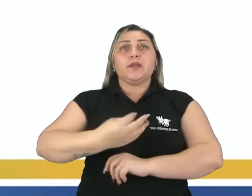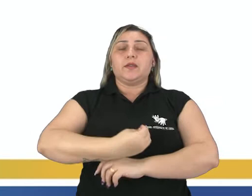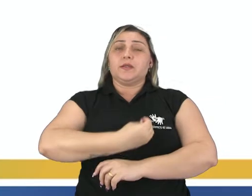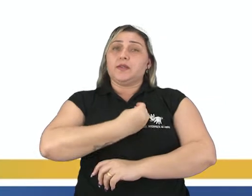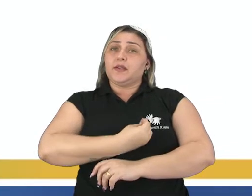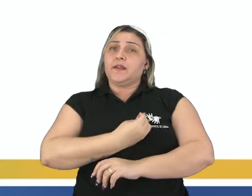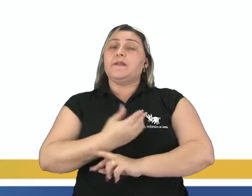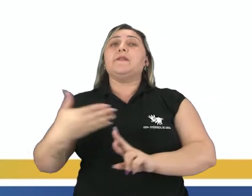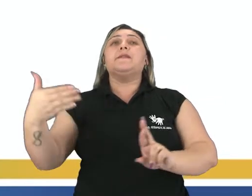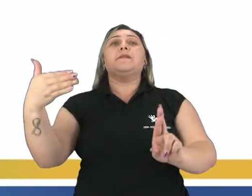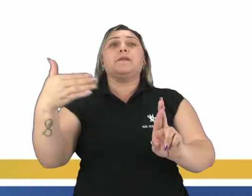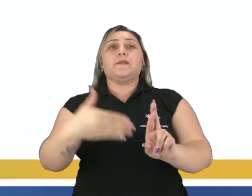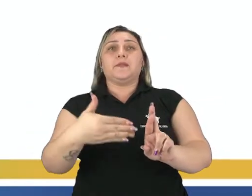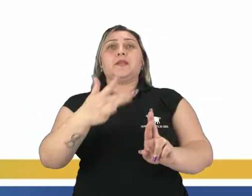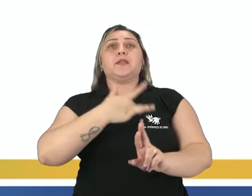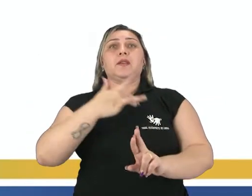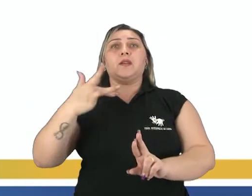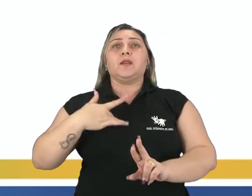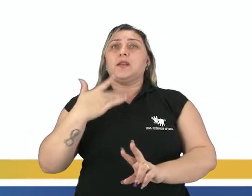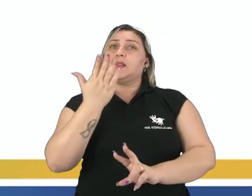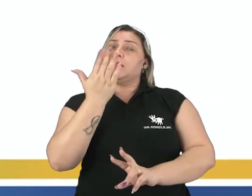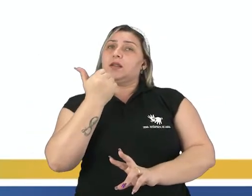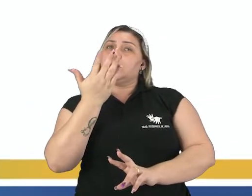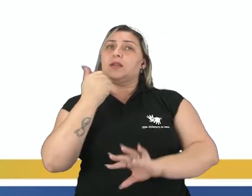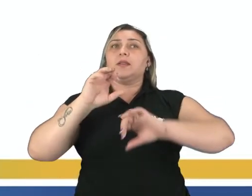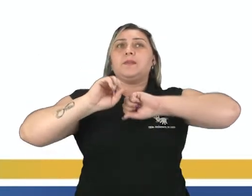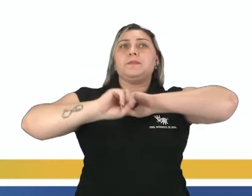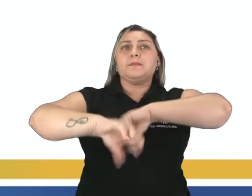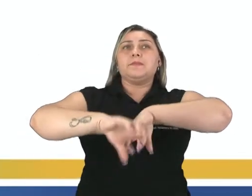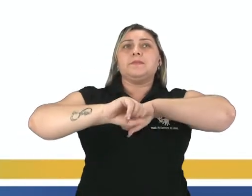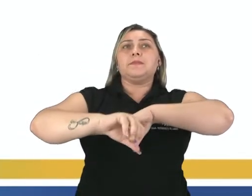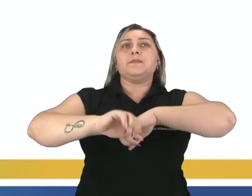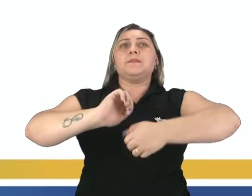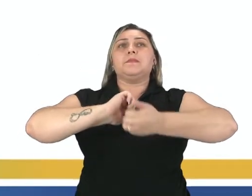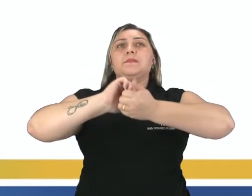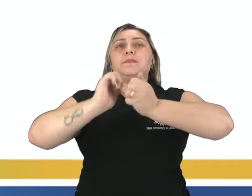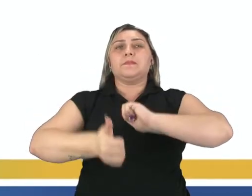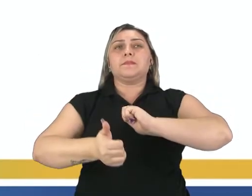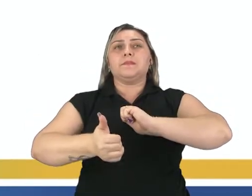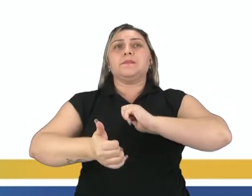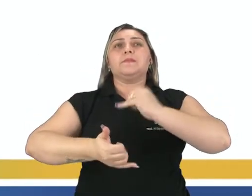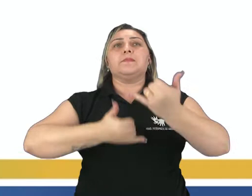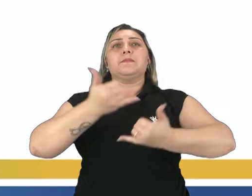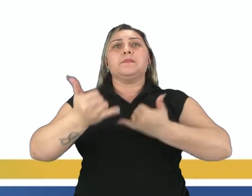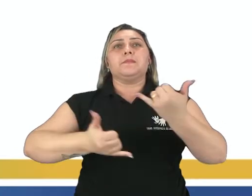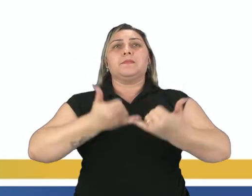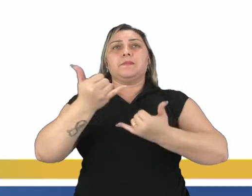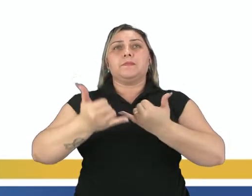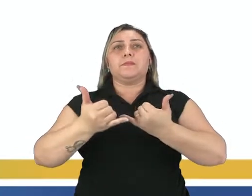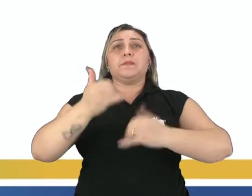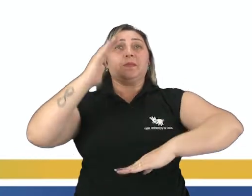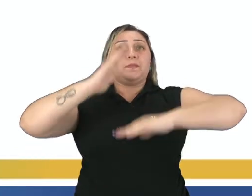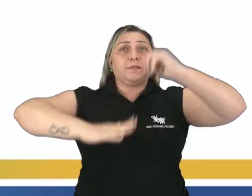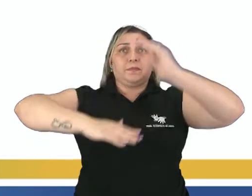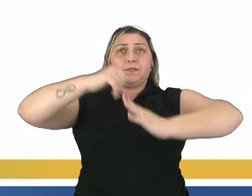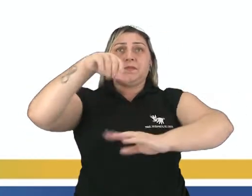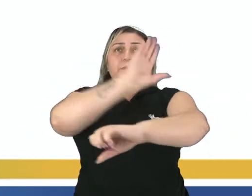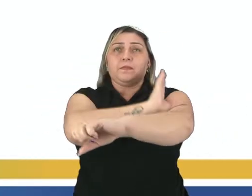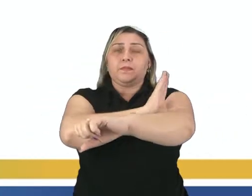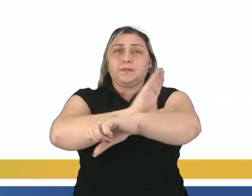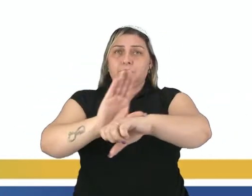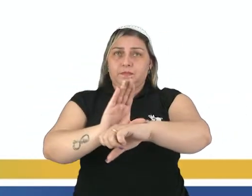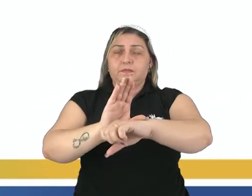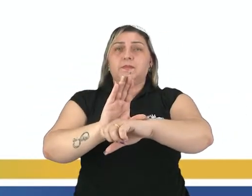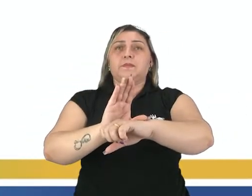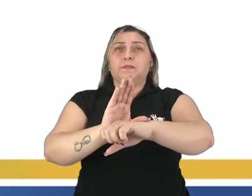direitos referentes à vida, à saúde, à alimentação, à educação, ao esporte, ao lazer, à